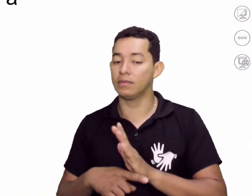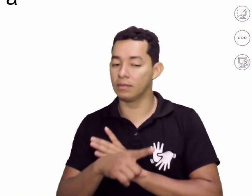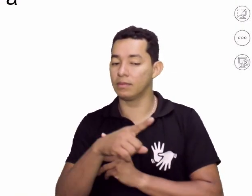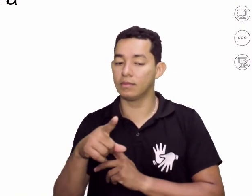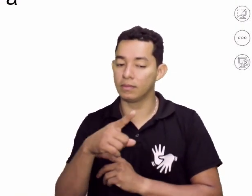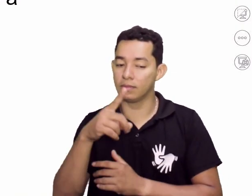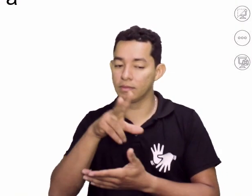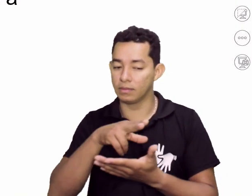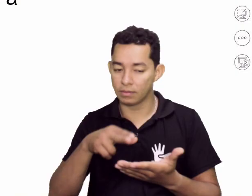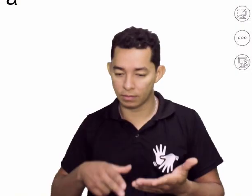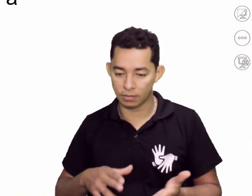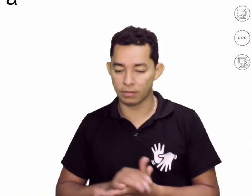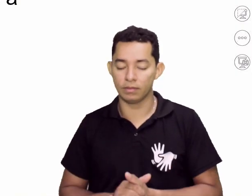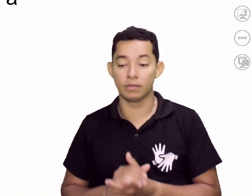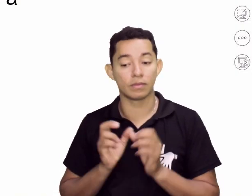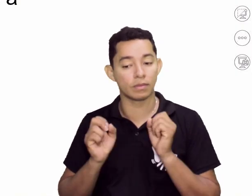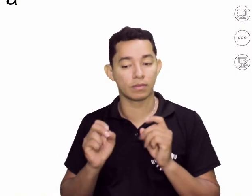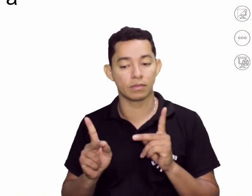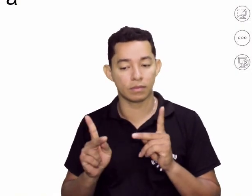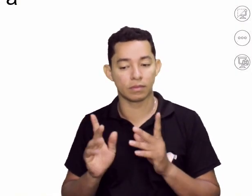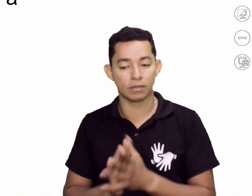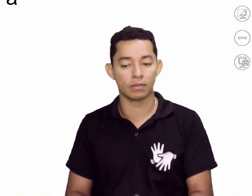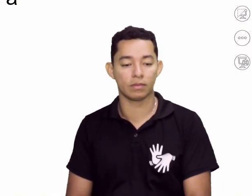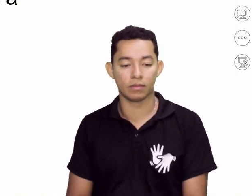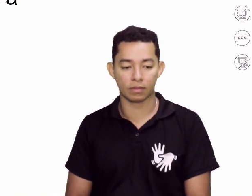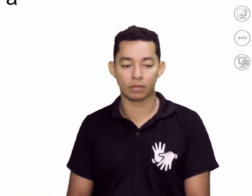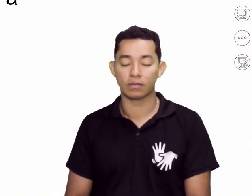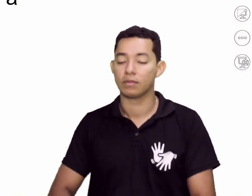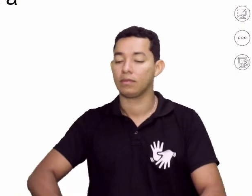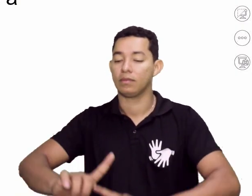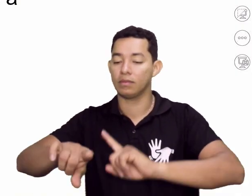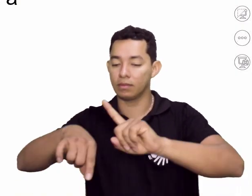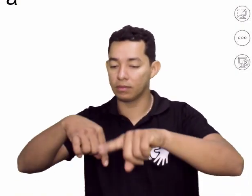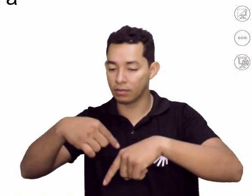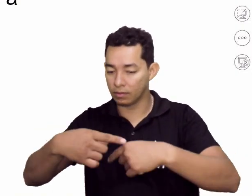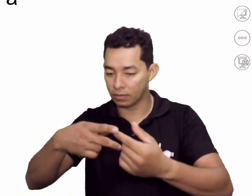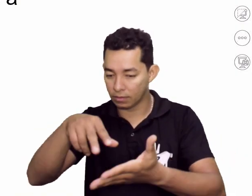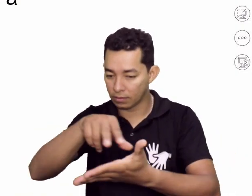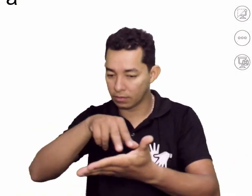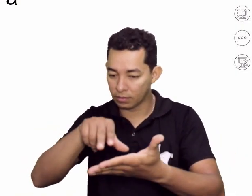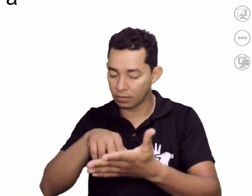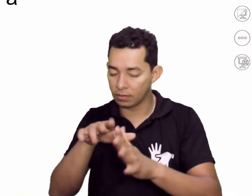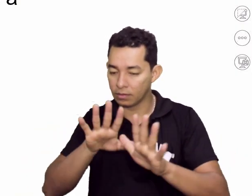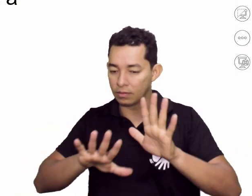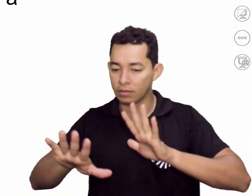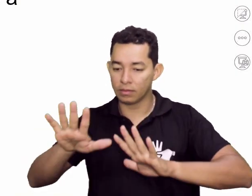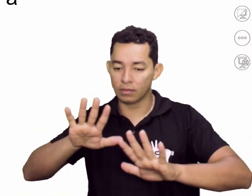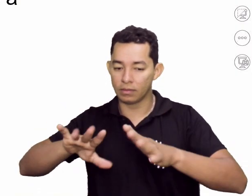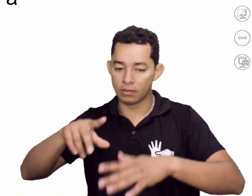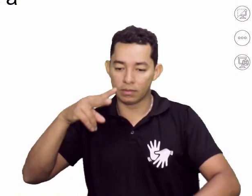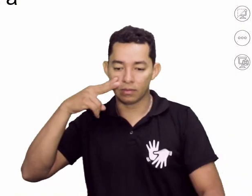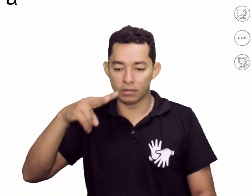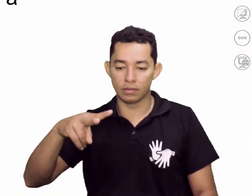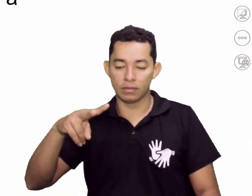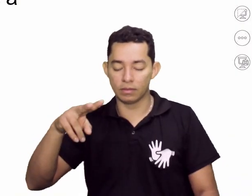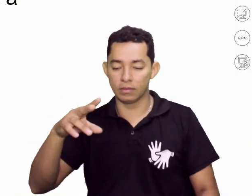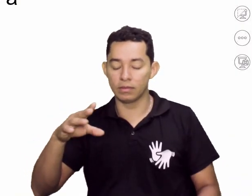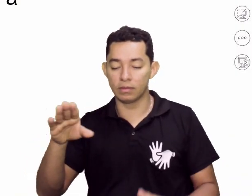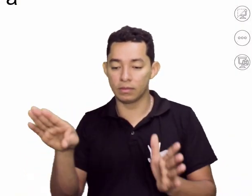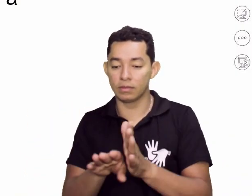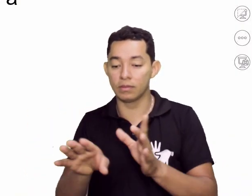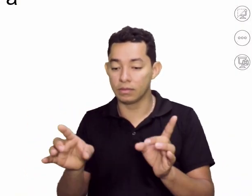tá? Ok? Aí, depois dessa leitura muito cuidadosa, você chega à